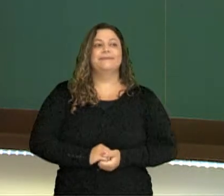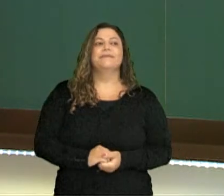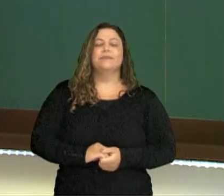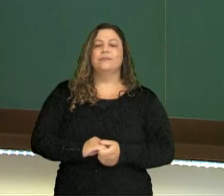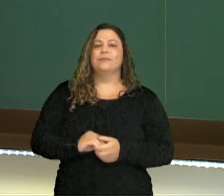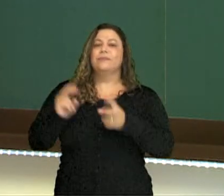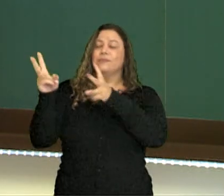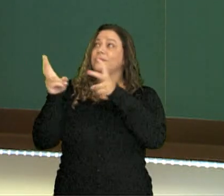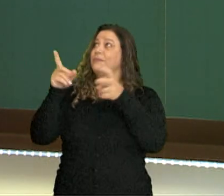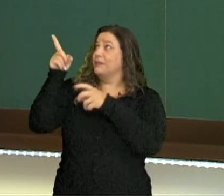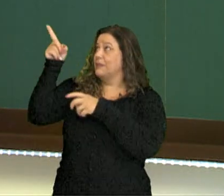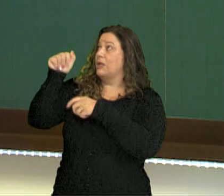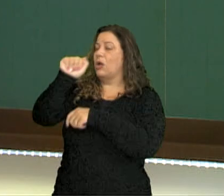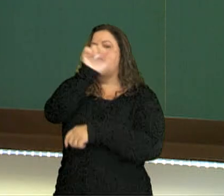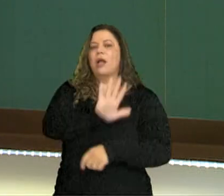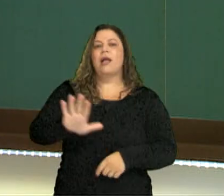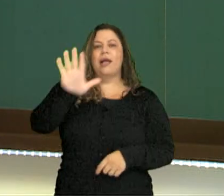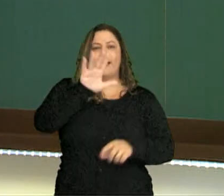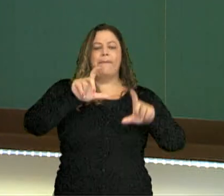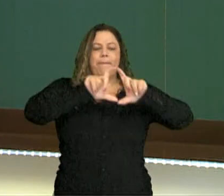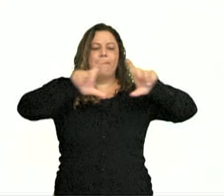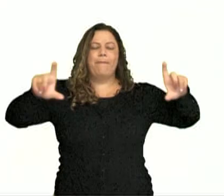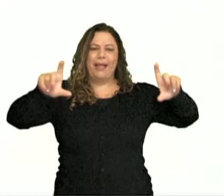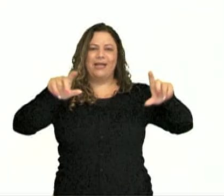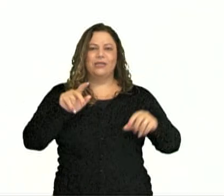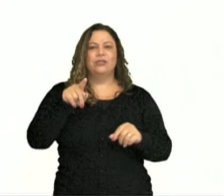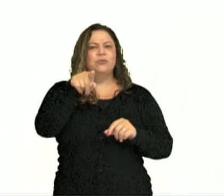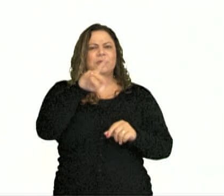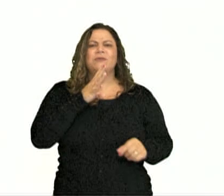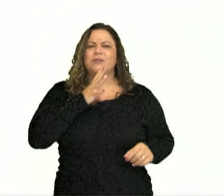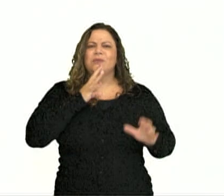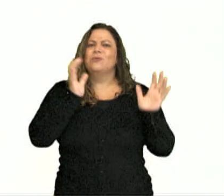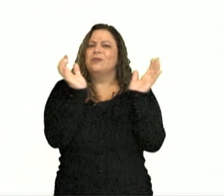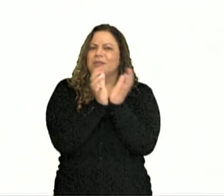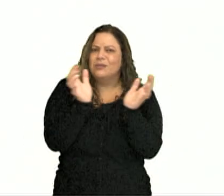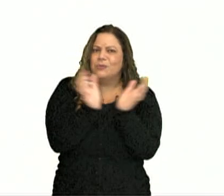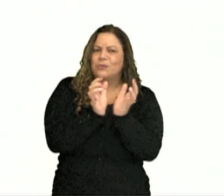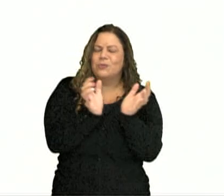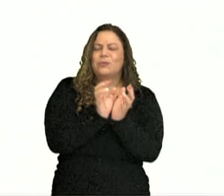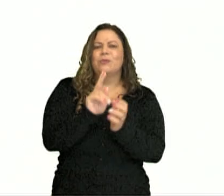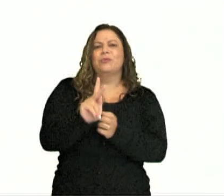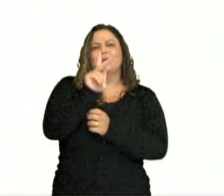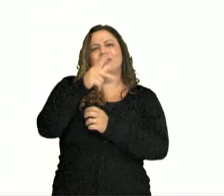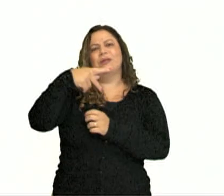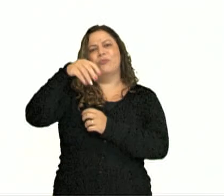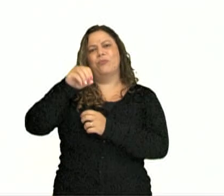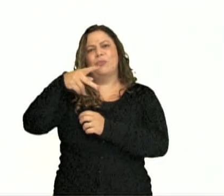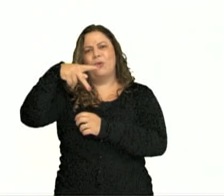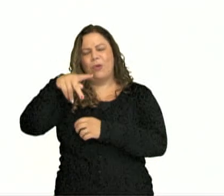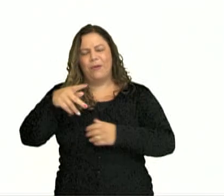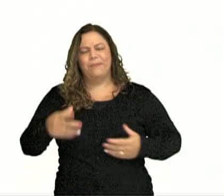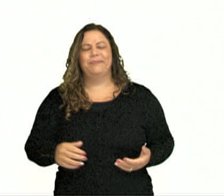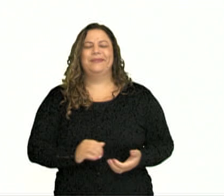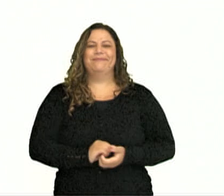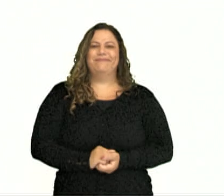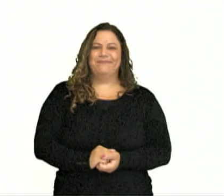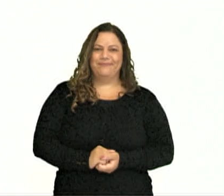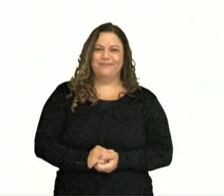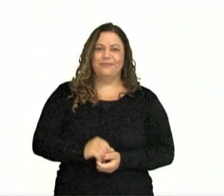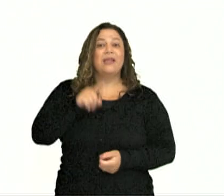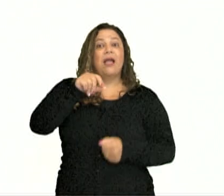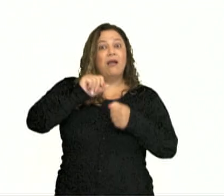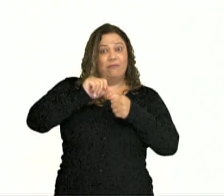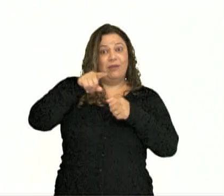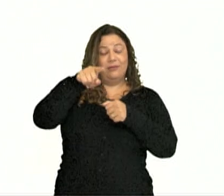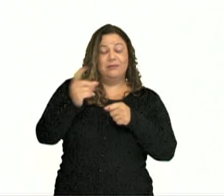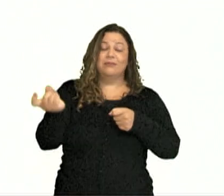na imagem o K-pop para vocês conhecerem esse grupo, caso você não tenha visto ainda no Google Trends. Faz aí